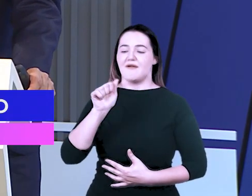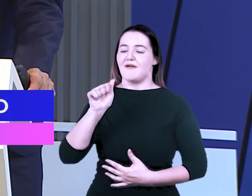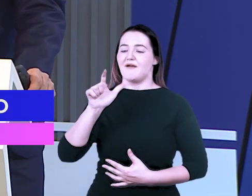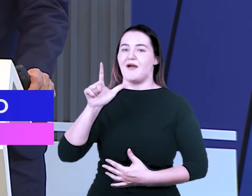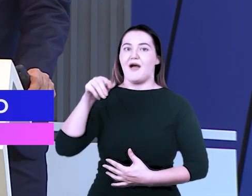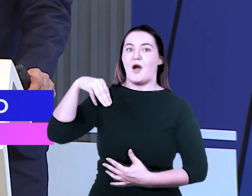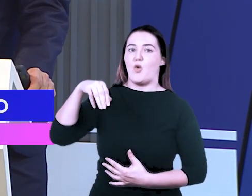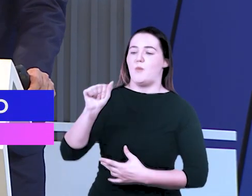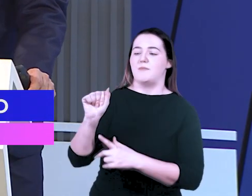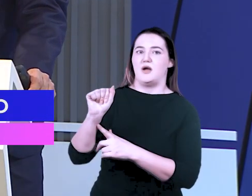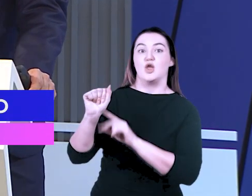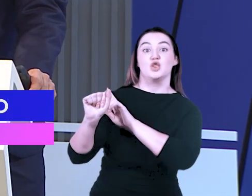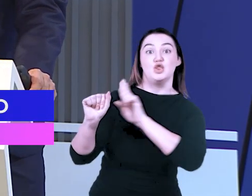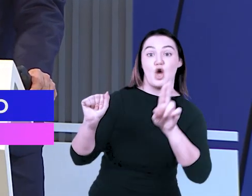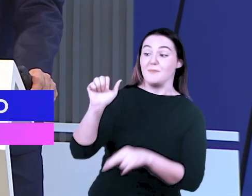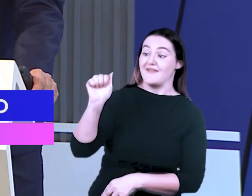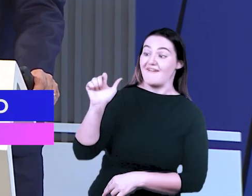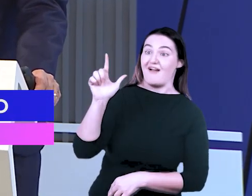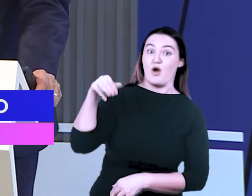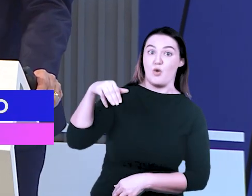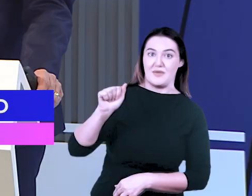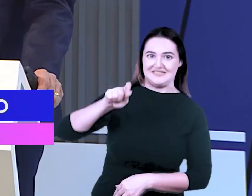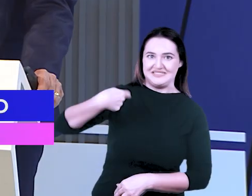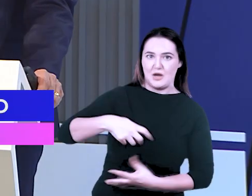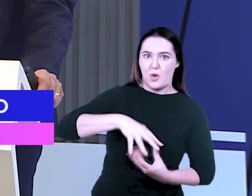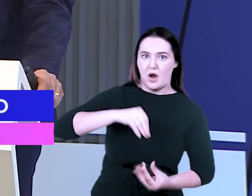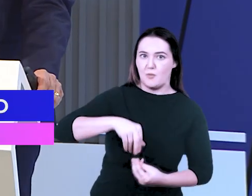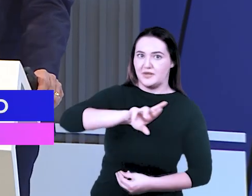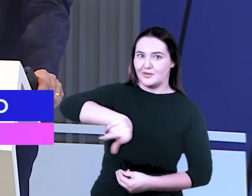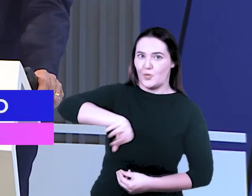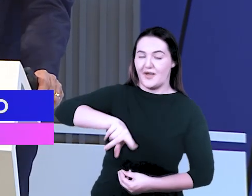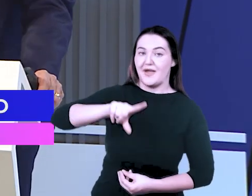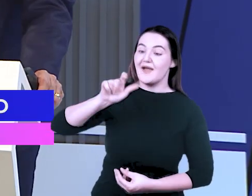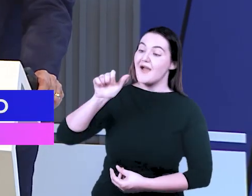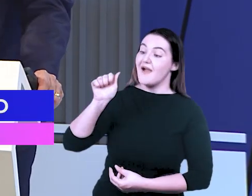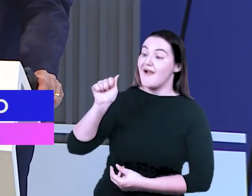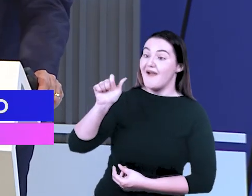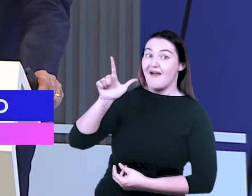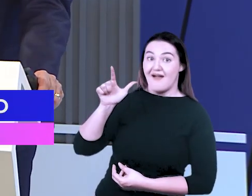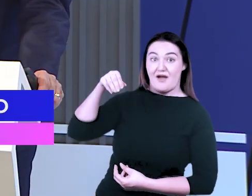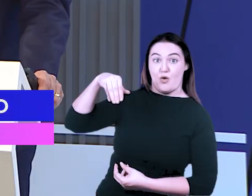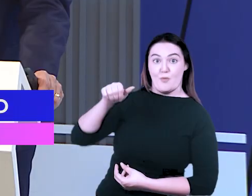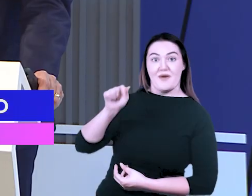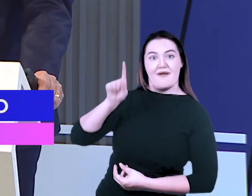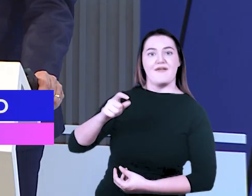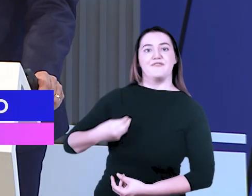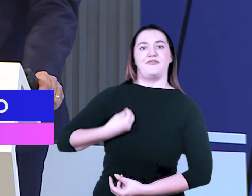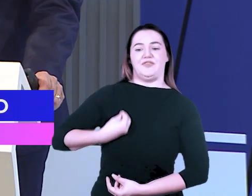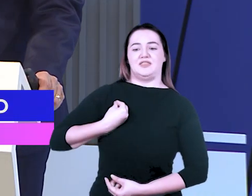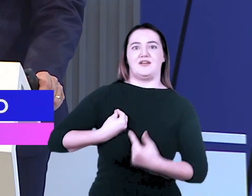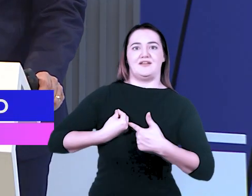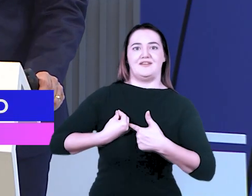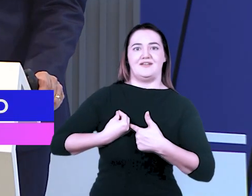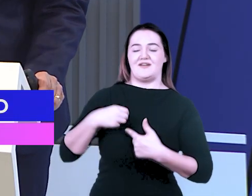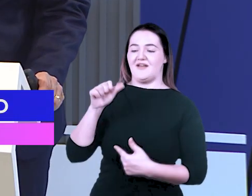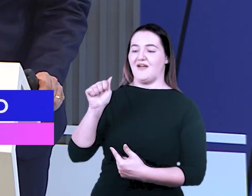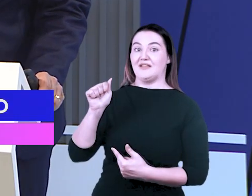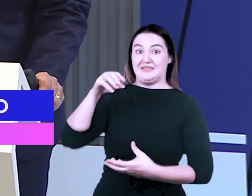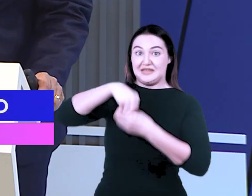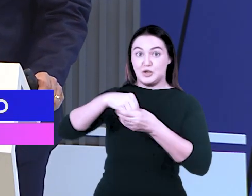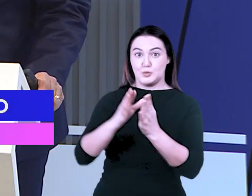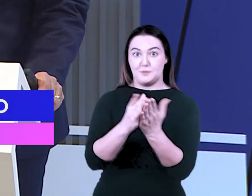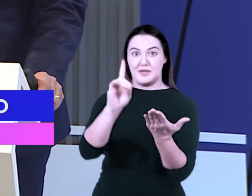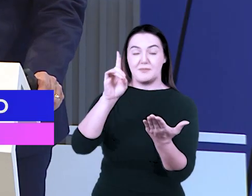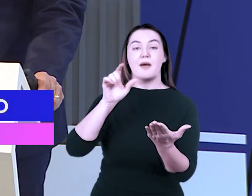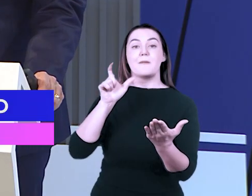vida, o sopro que Deus fez, me torna uma alma vivente. Então, se eu